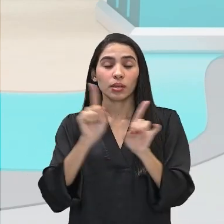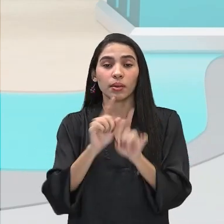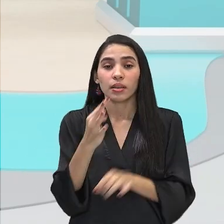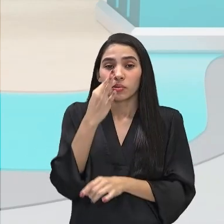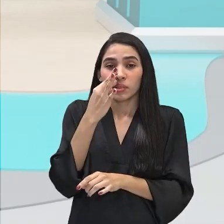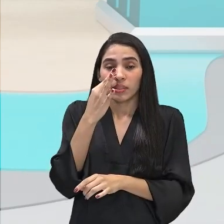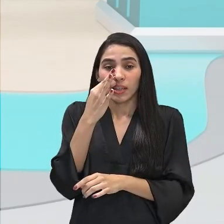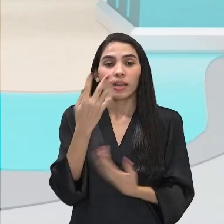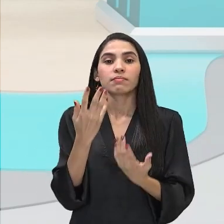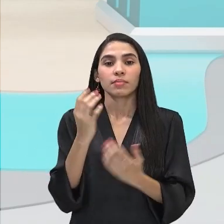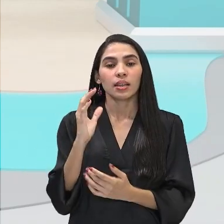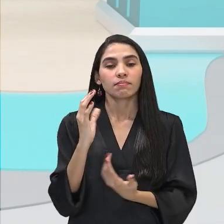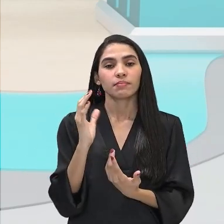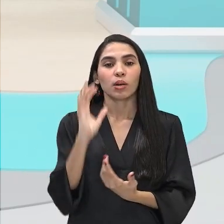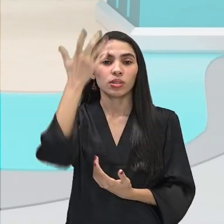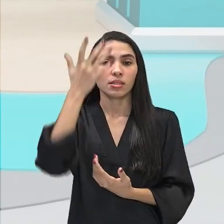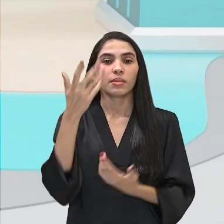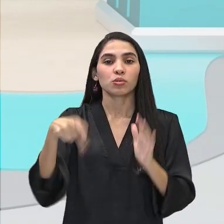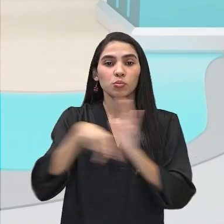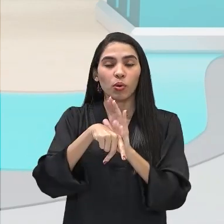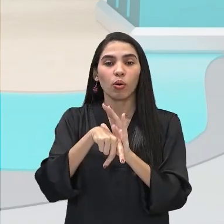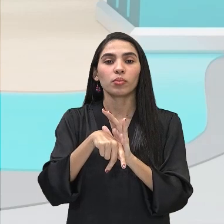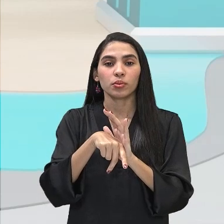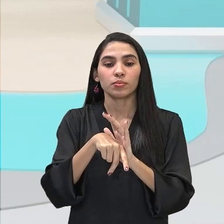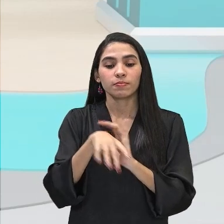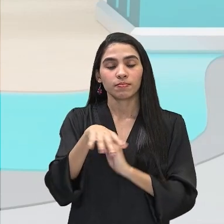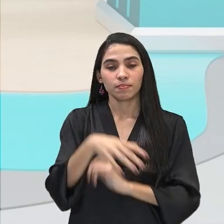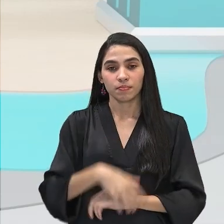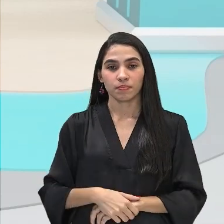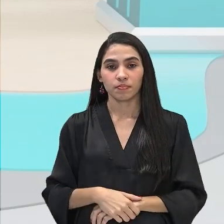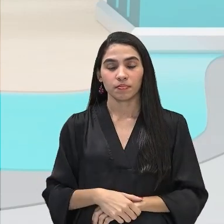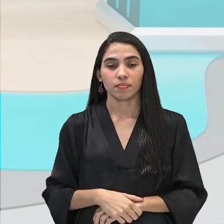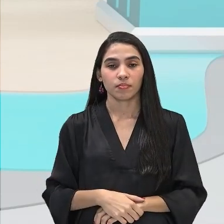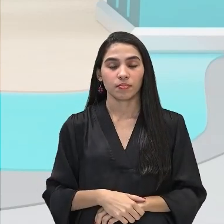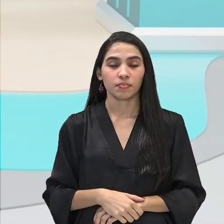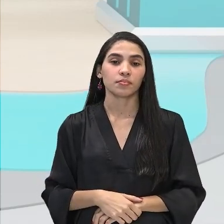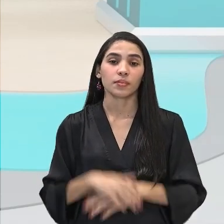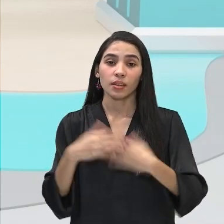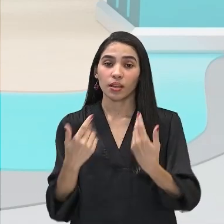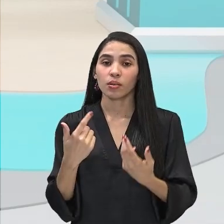para escrever uma narrativa, ok? Então, nós